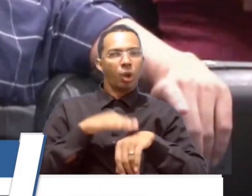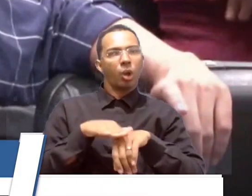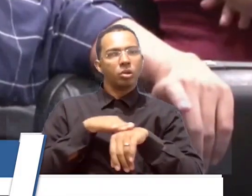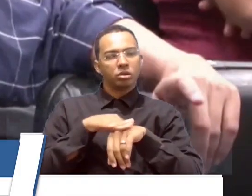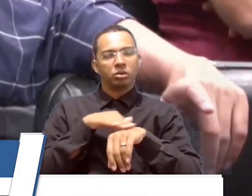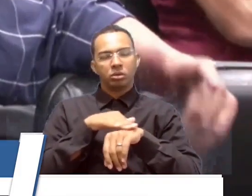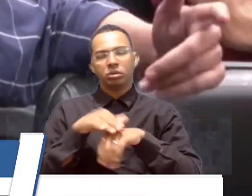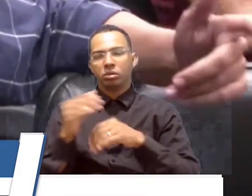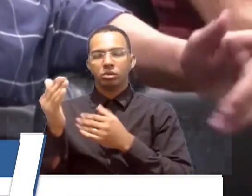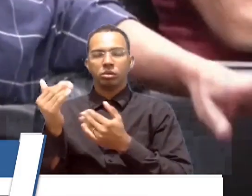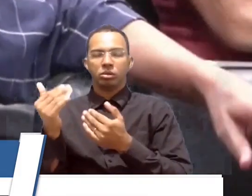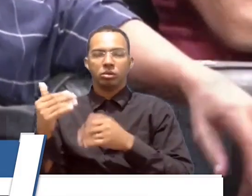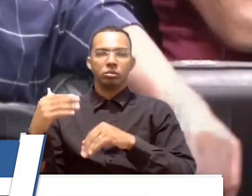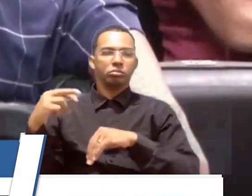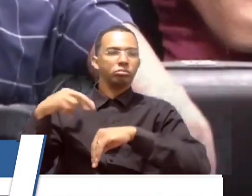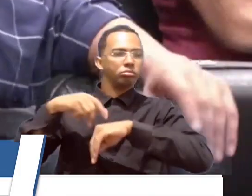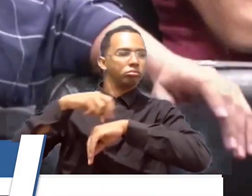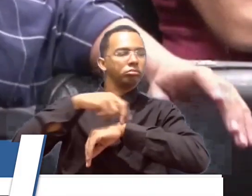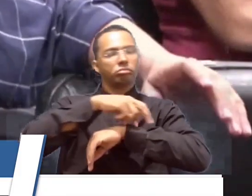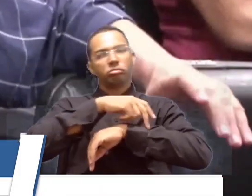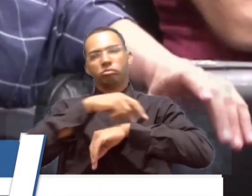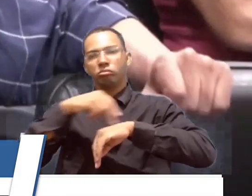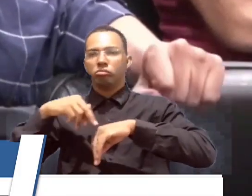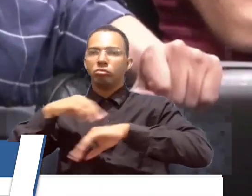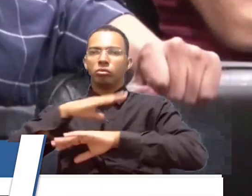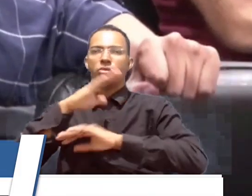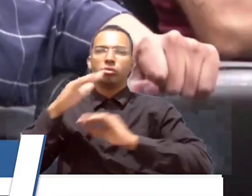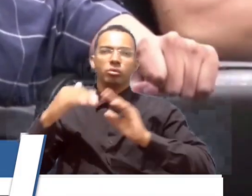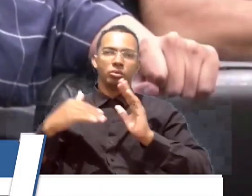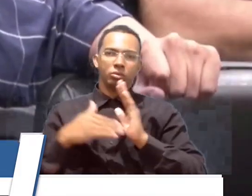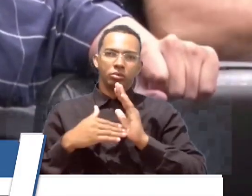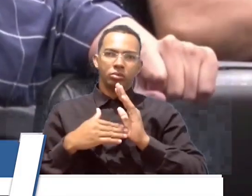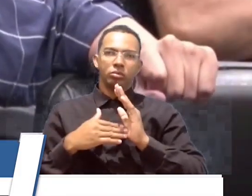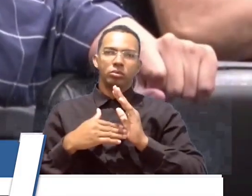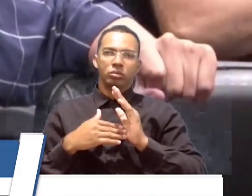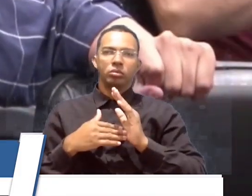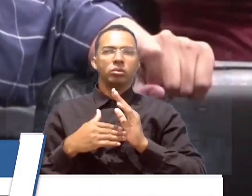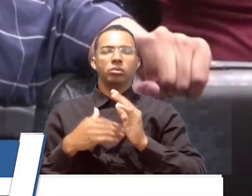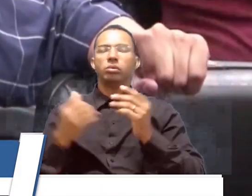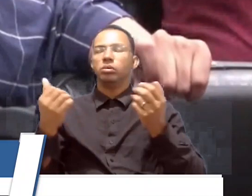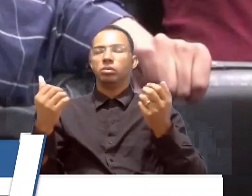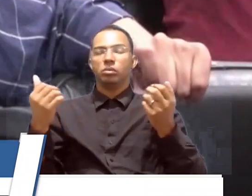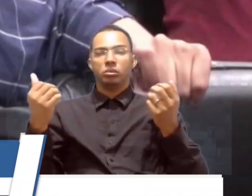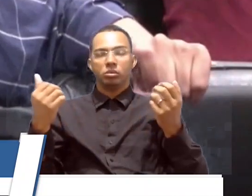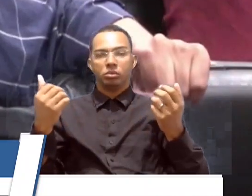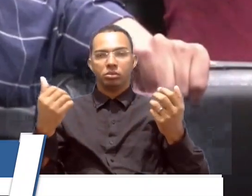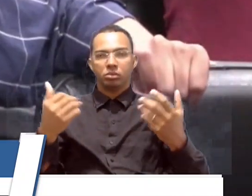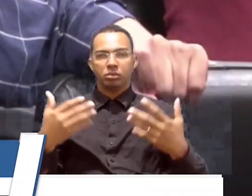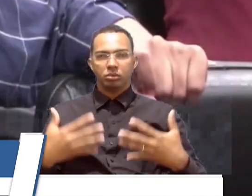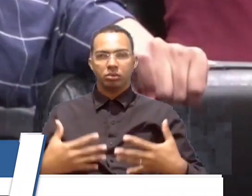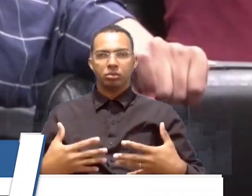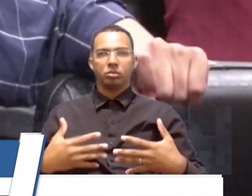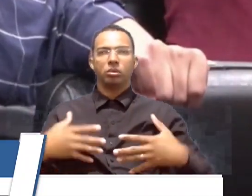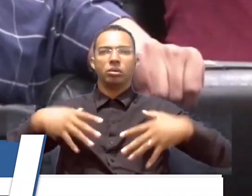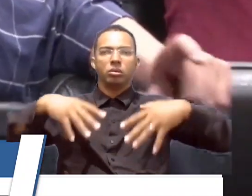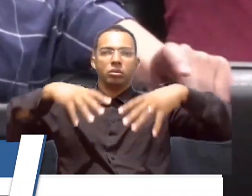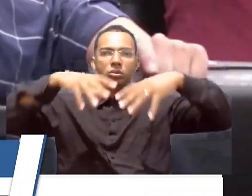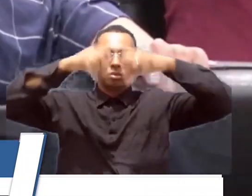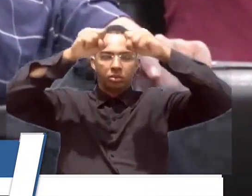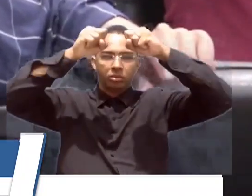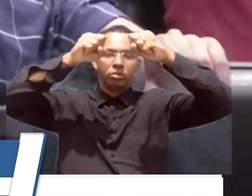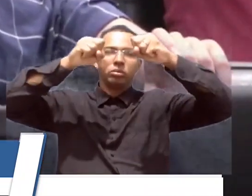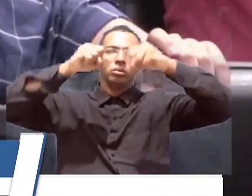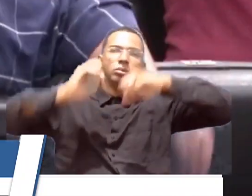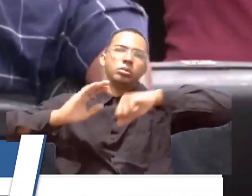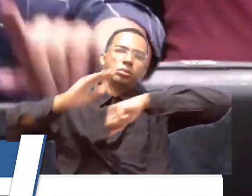ali passavam, todos foram unânime na questão da escuridão que a ponte tem